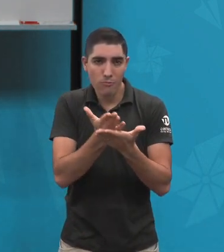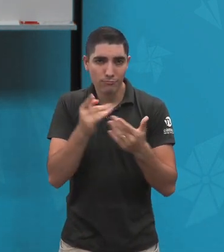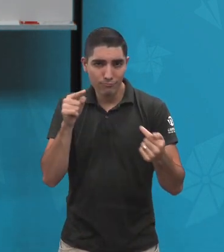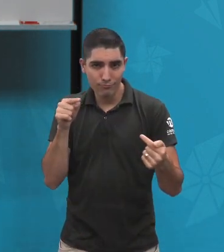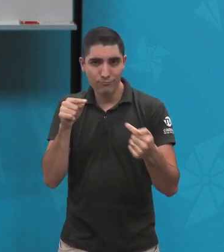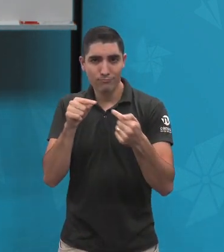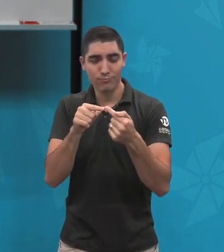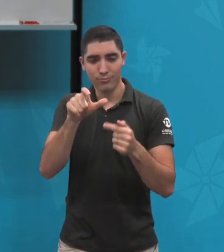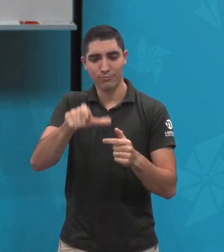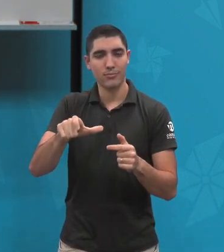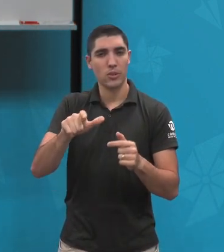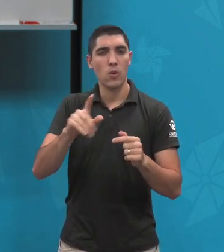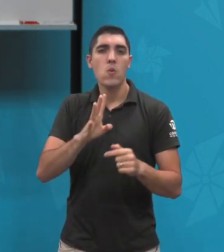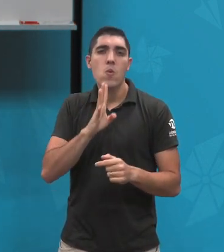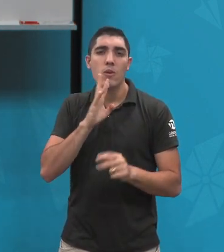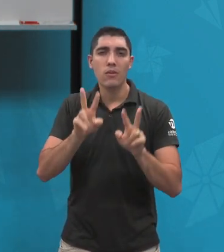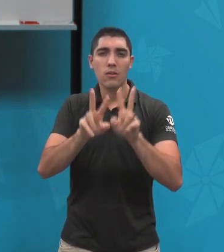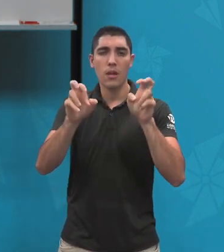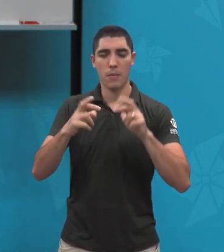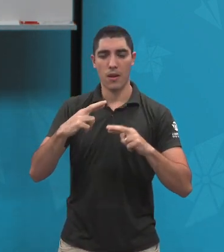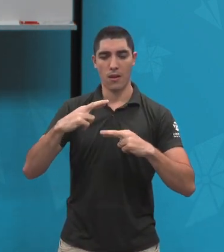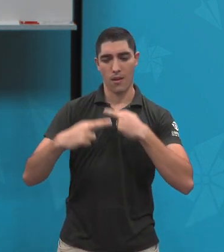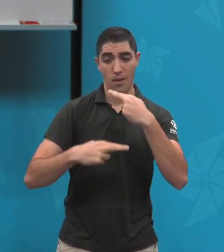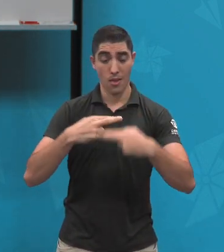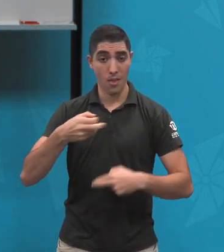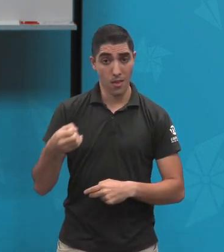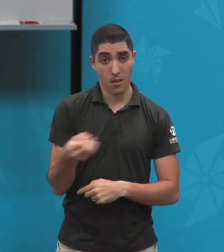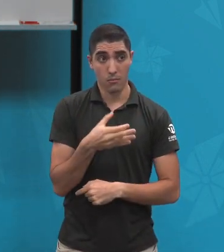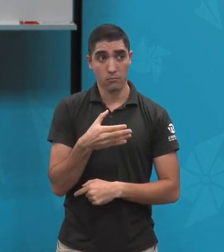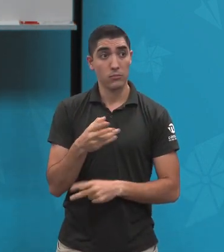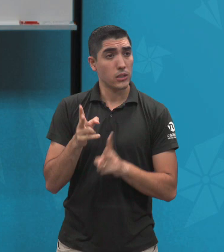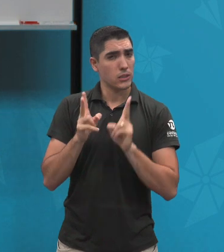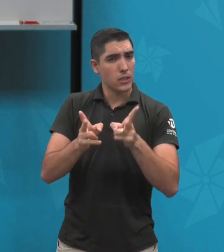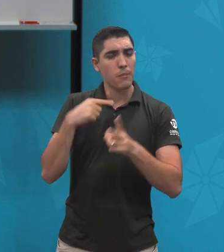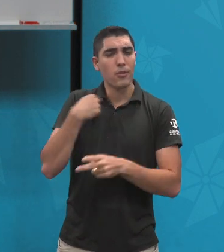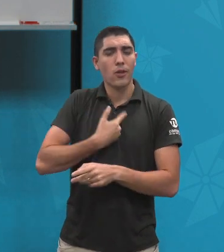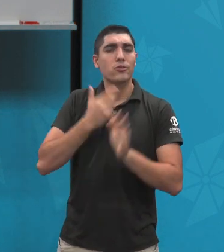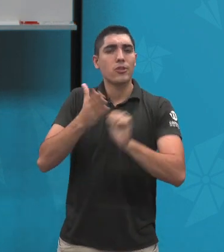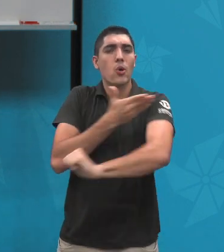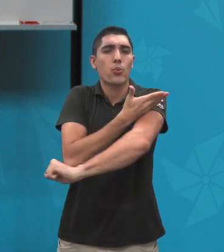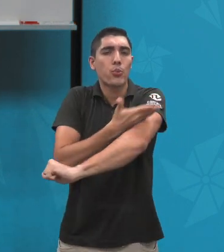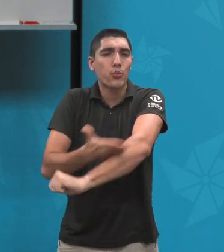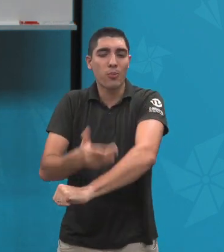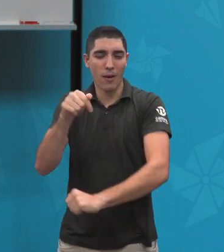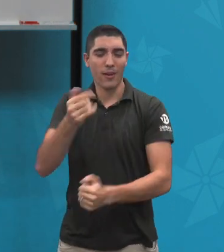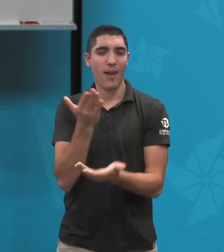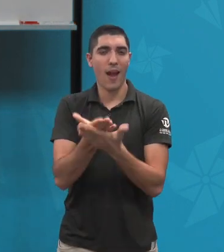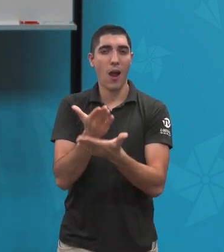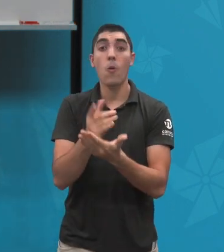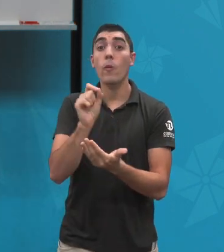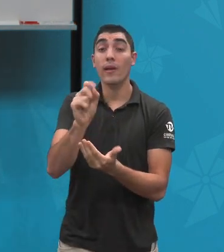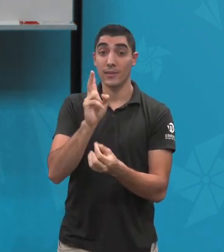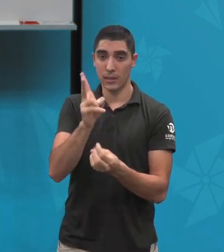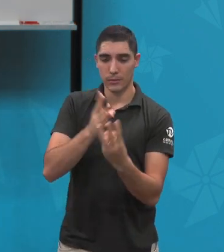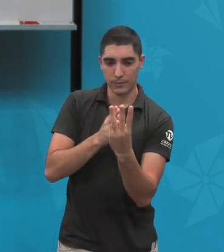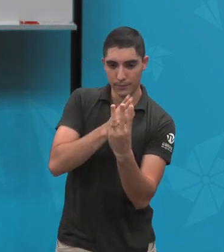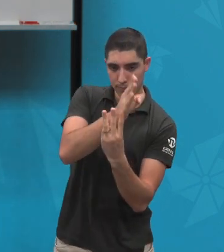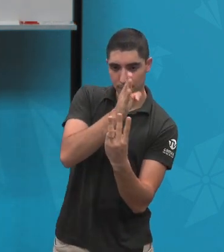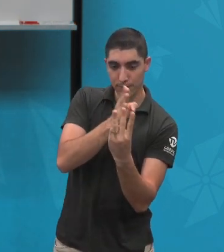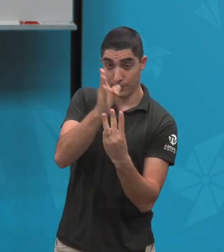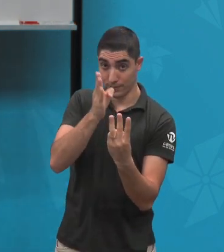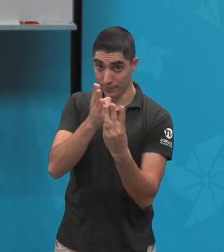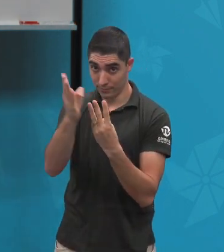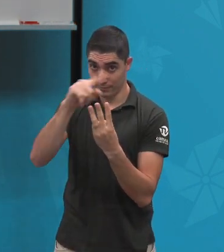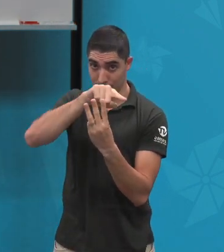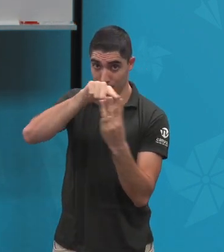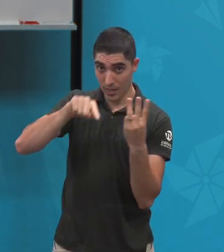do Renascimento, da mesma maneira como nós costumamos fazer. Nossa conversa ela vai ser dividida